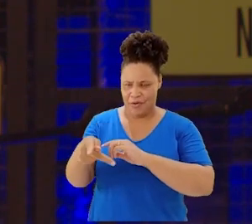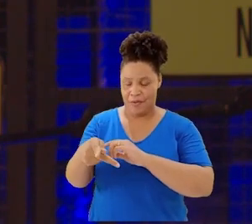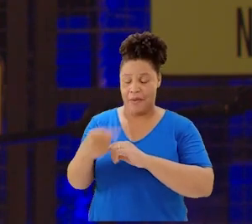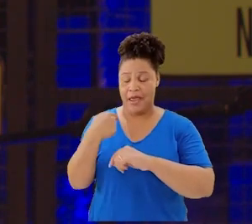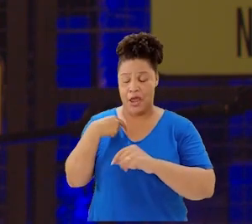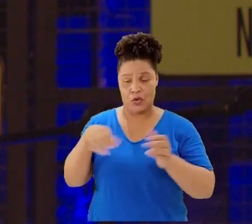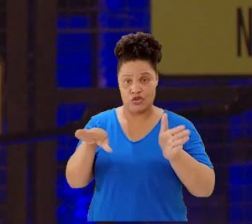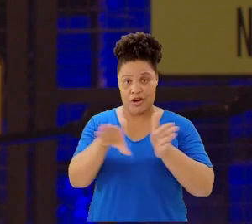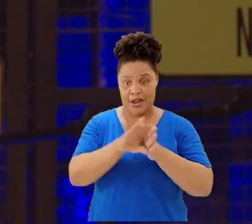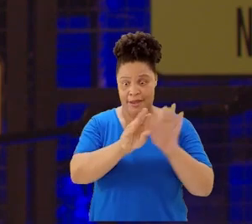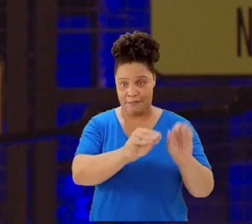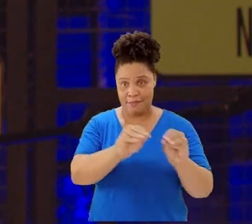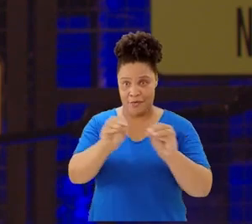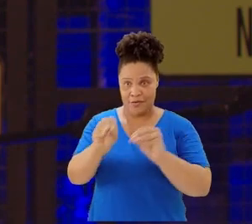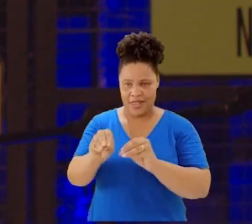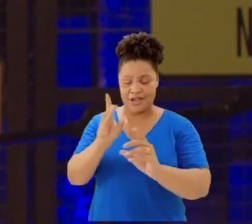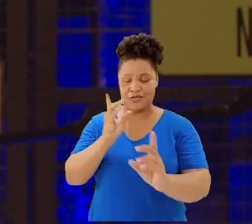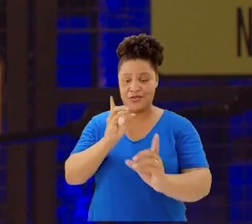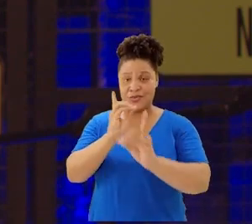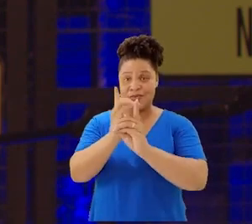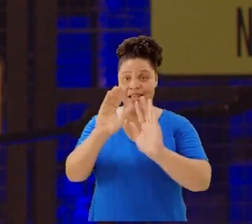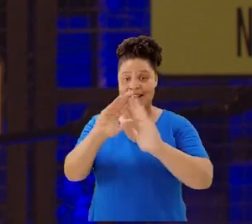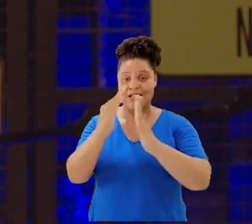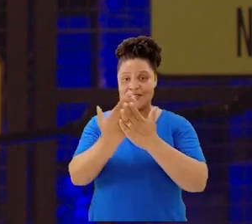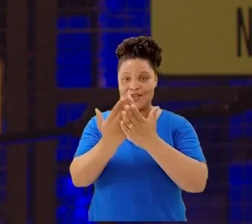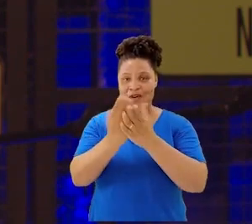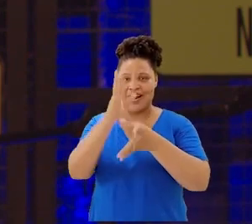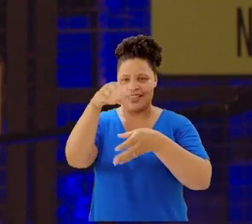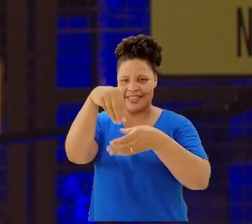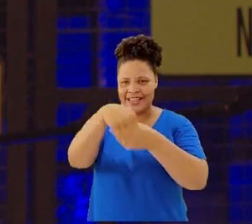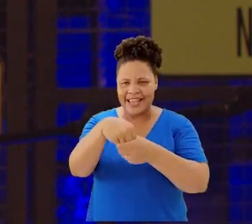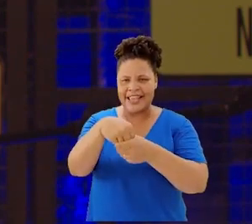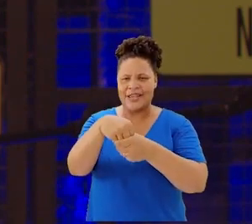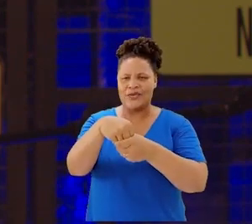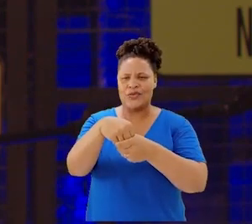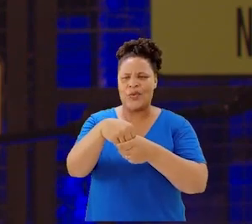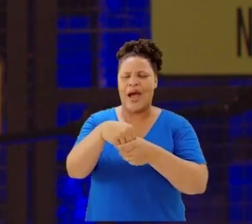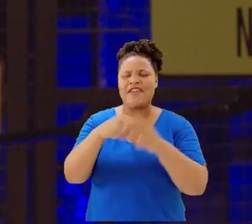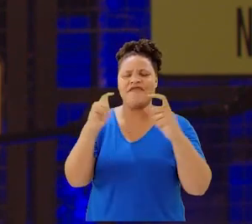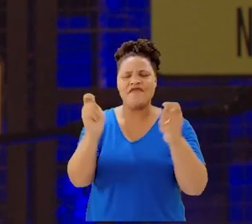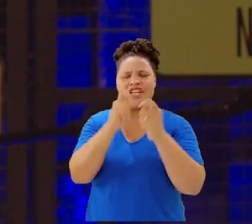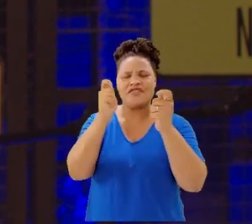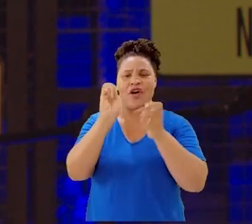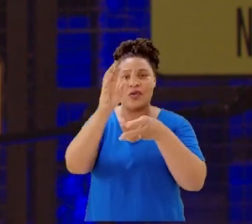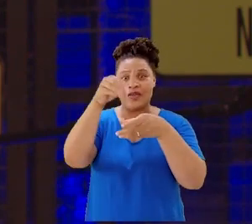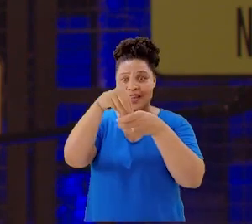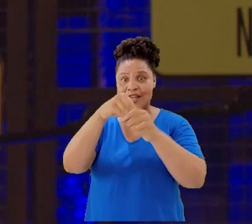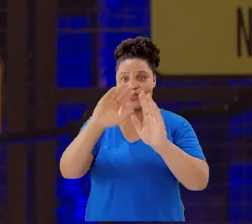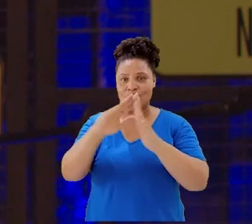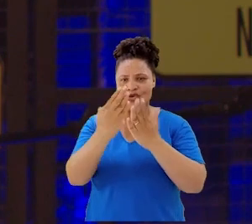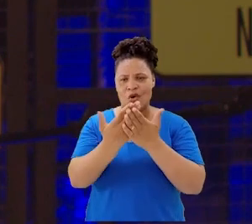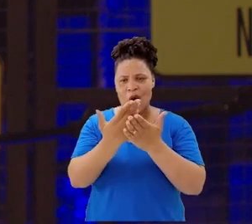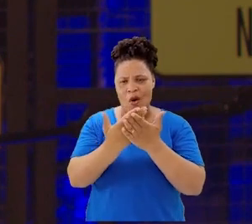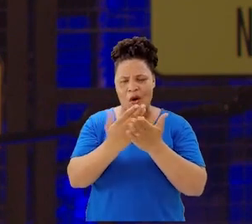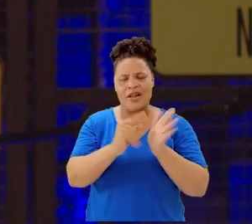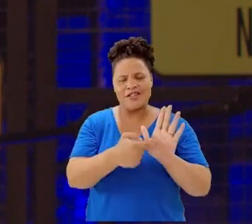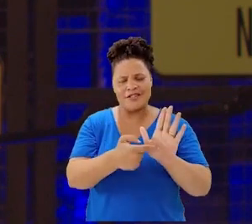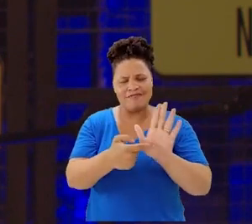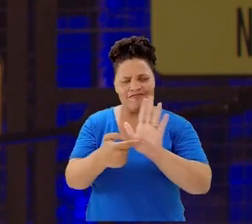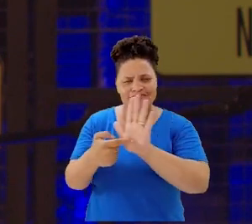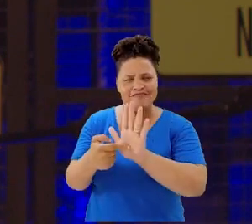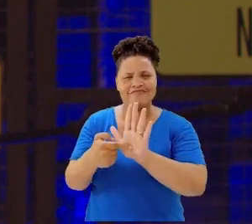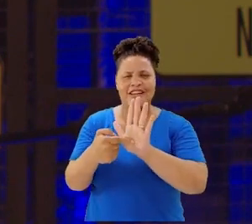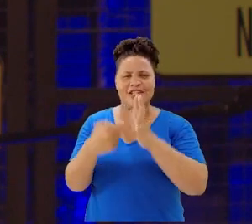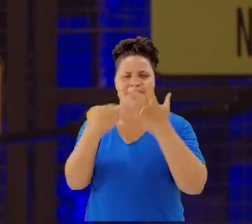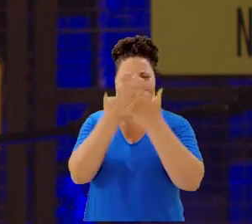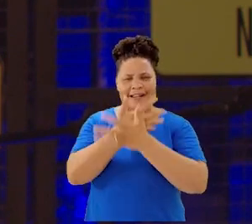Feira, a gente se encontrou na escola, assim, e aí começou a tocar em festivais de shows de talentos e tudo da escola